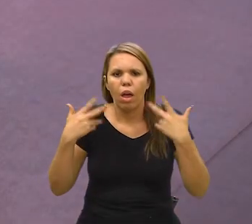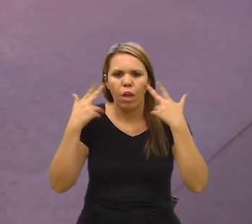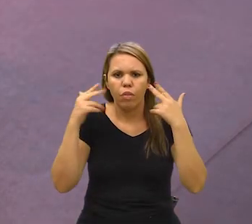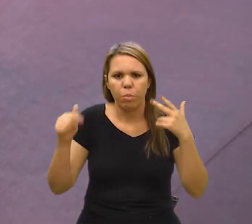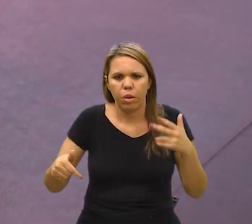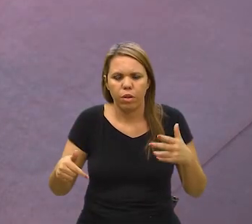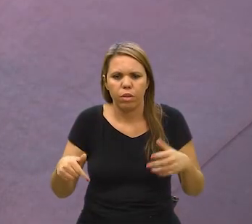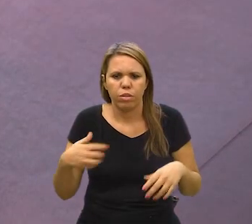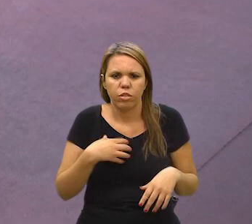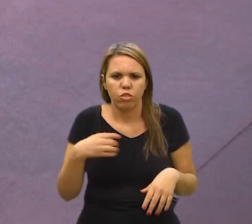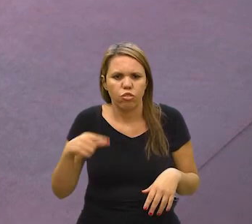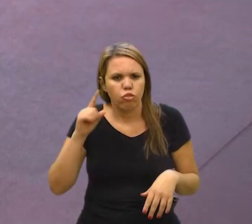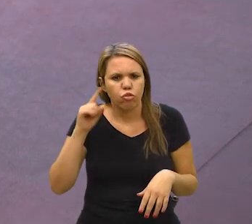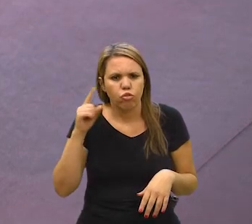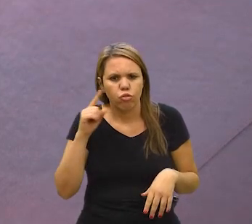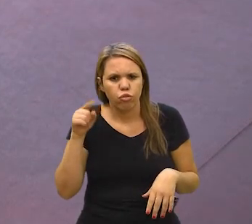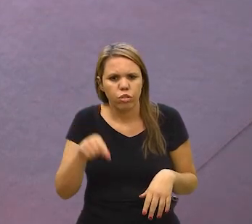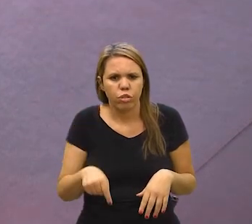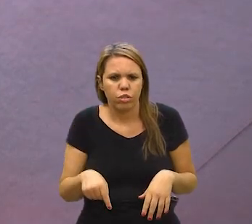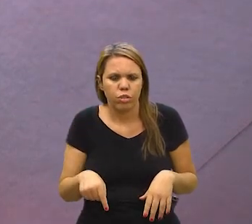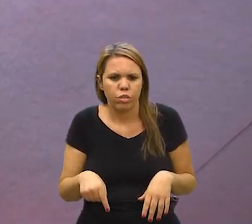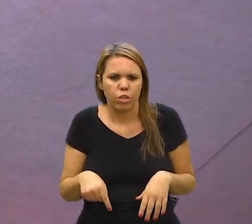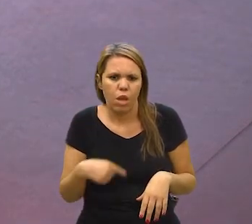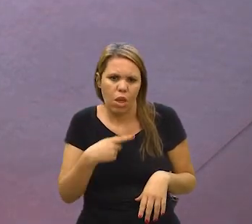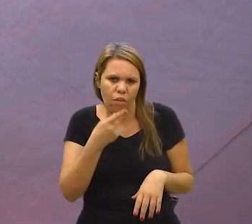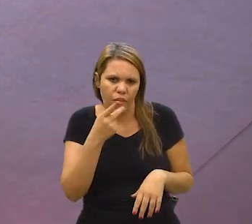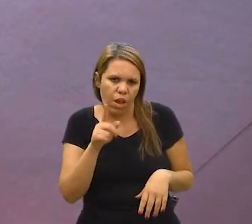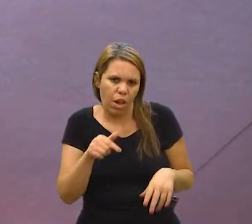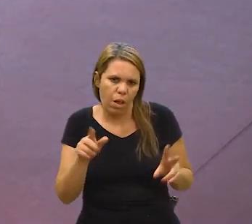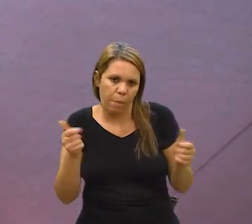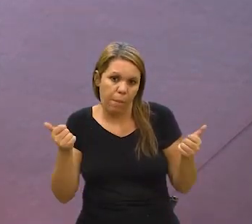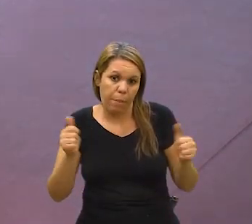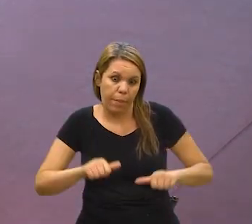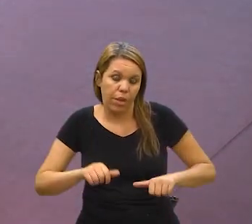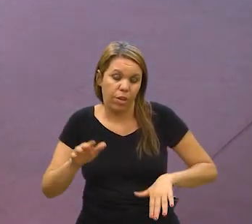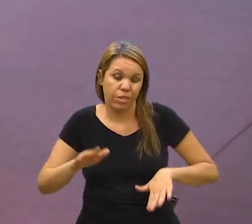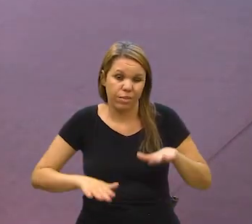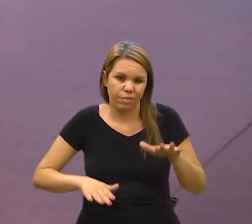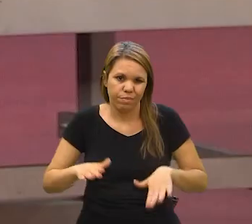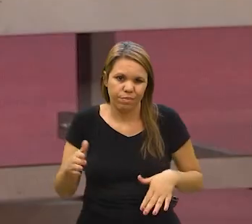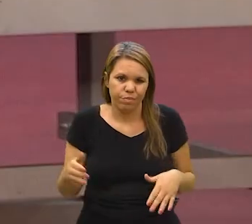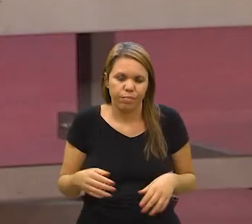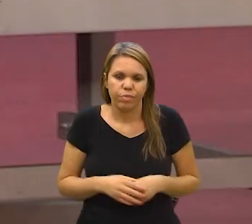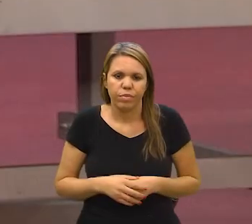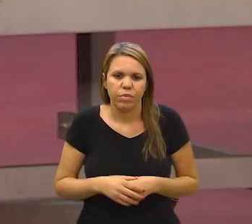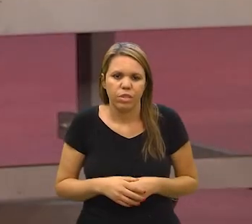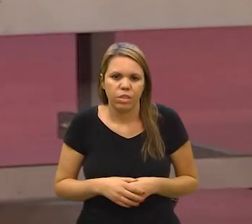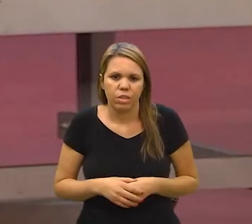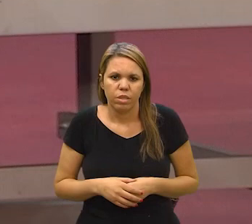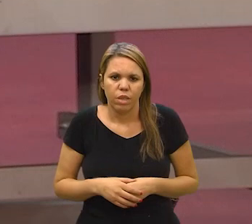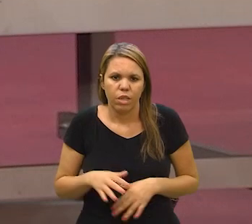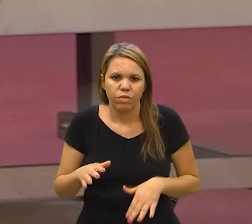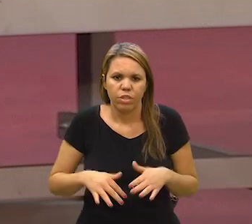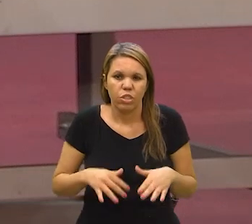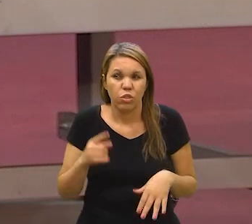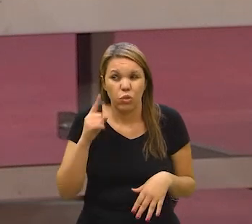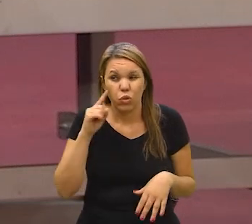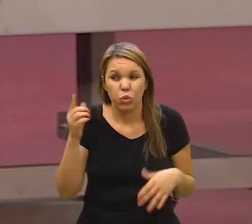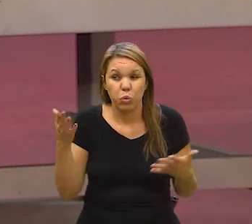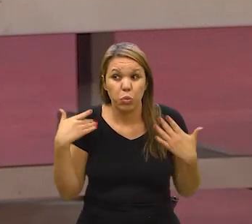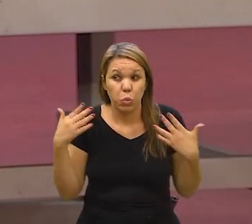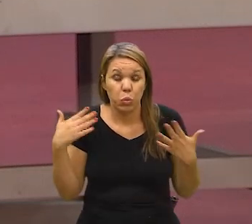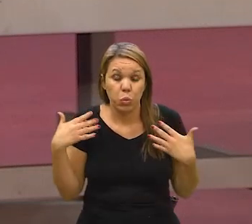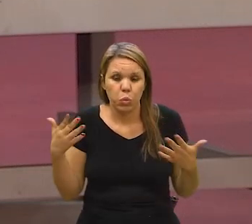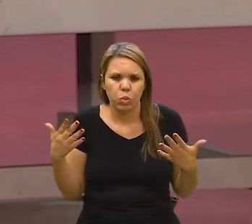calor é normal que vocês passam aqui no dia a dia? Olha, eu digo que é até pior às vezes. Até pior porque quando hoje não está um dia de